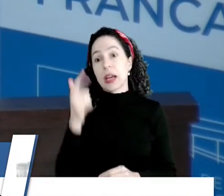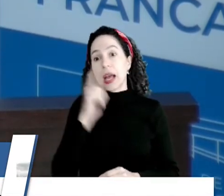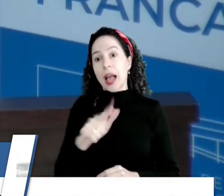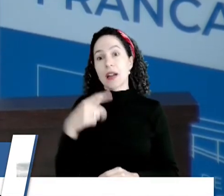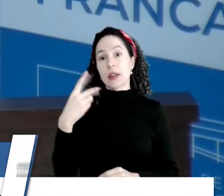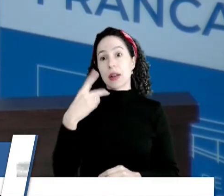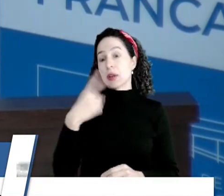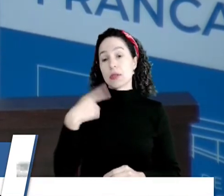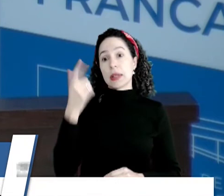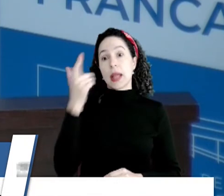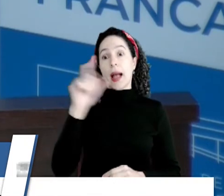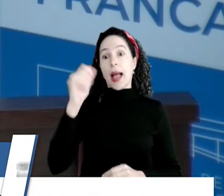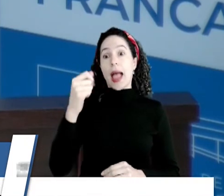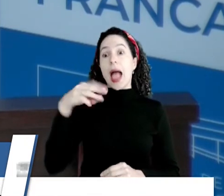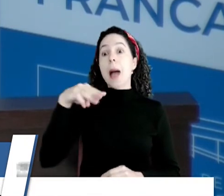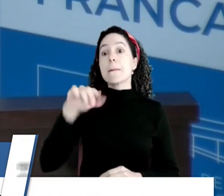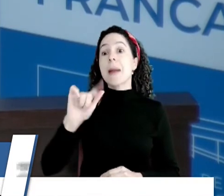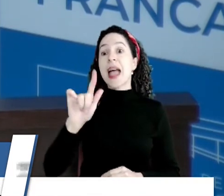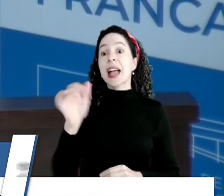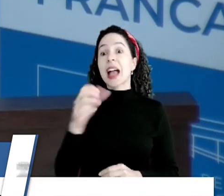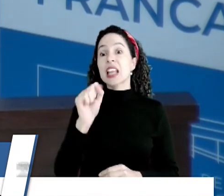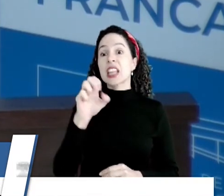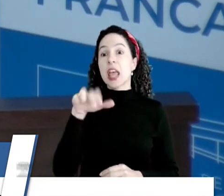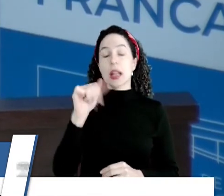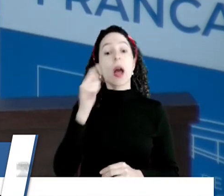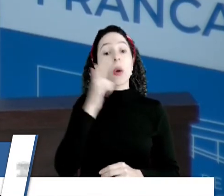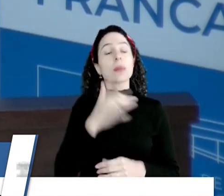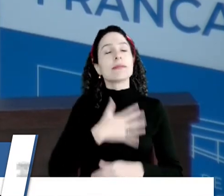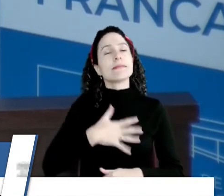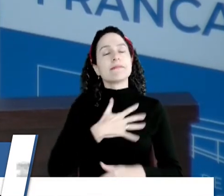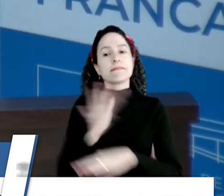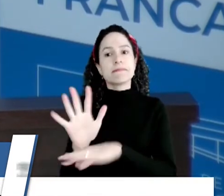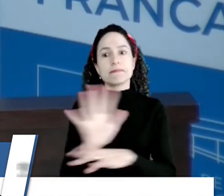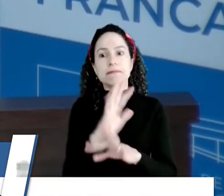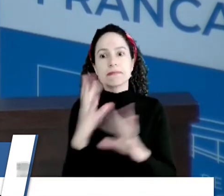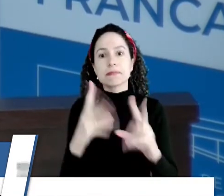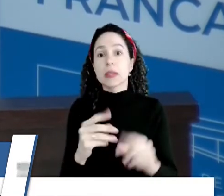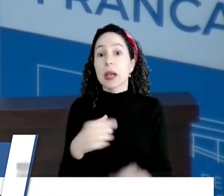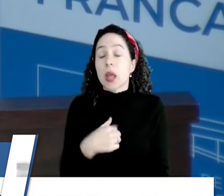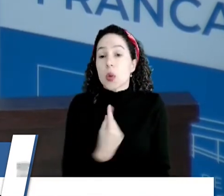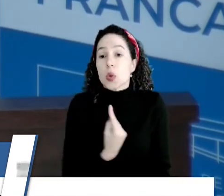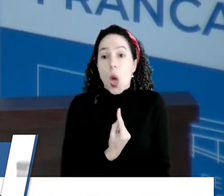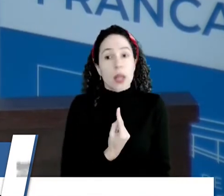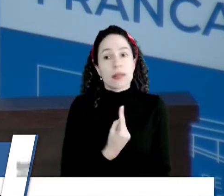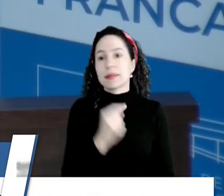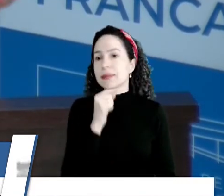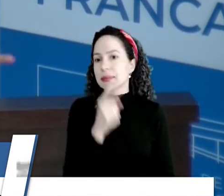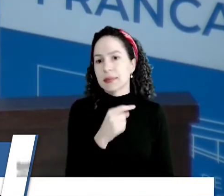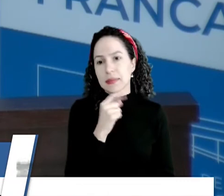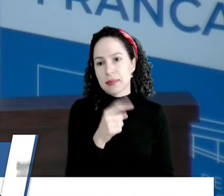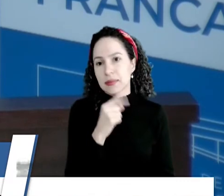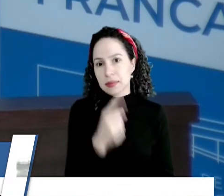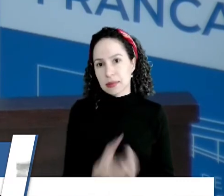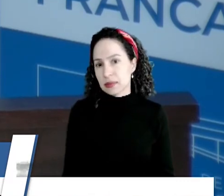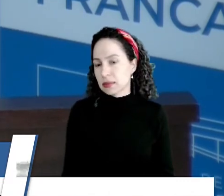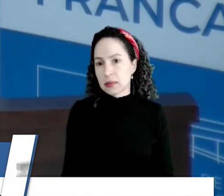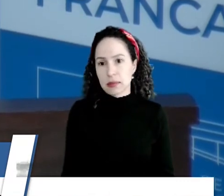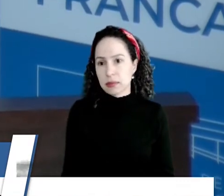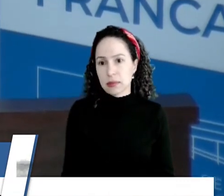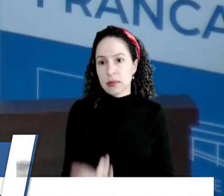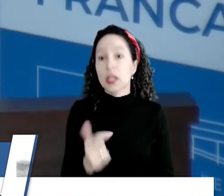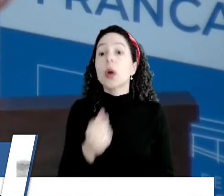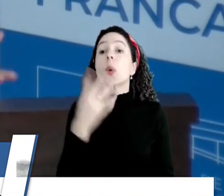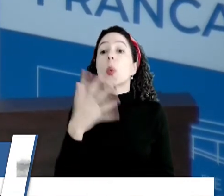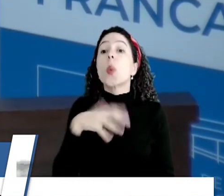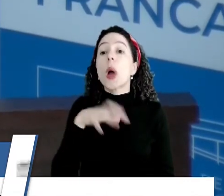Sena. Porque seria um prazer tirar todos. Mas eu sozinha, infelizmente, eu não consigo. Vão ser quantos canis que